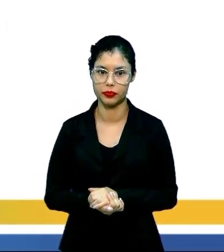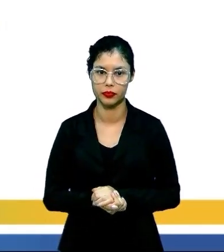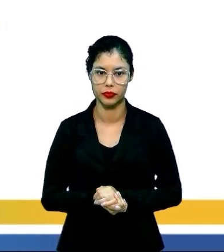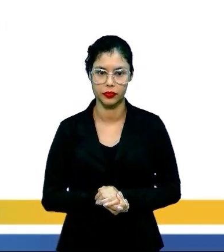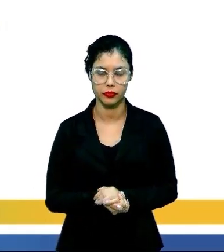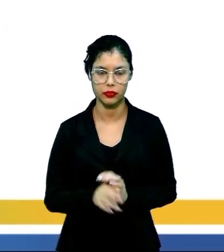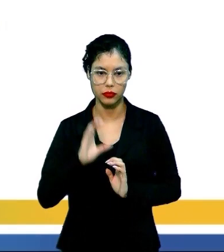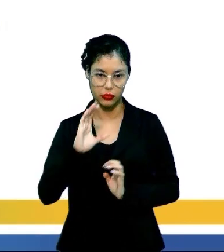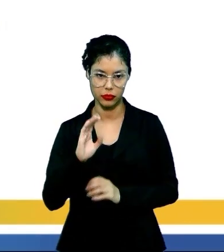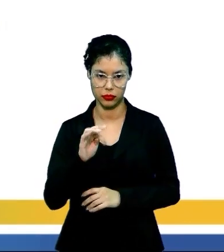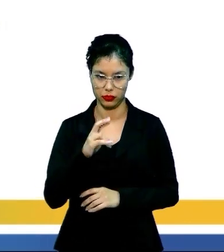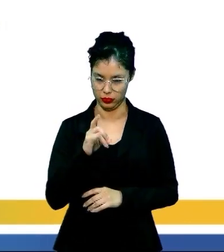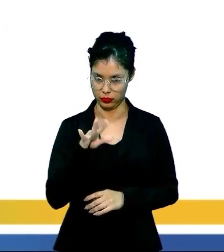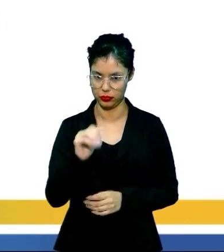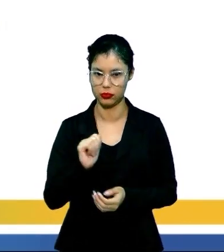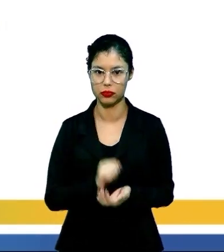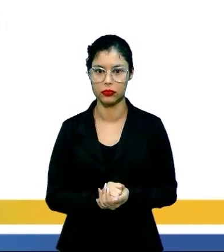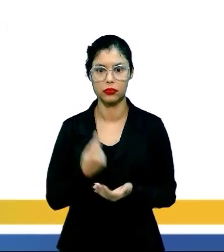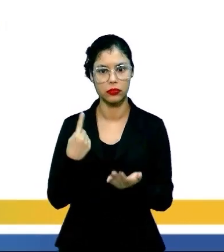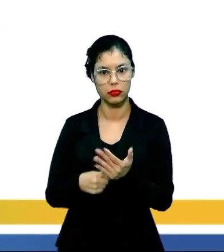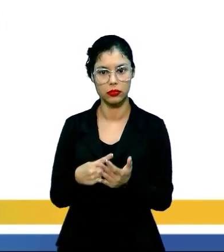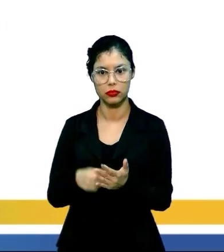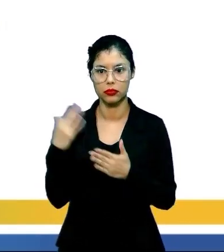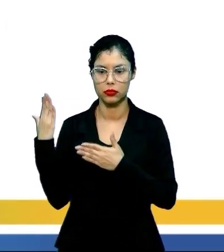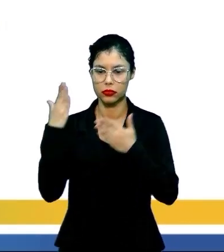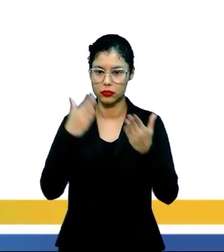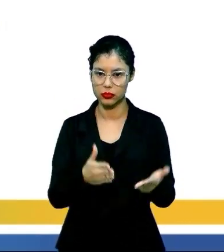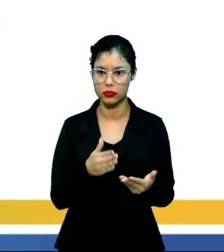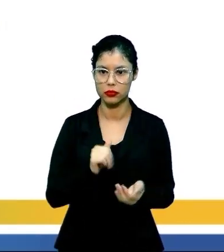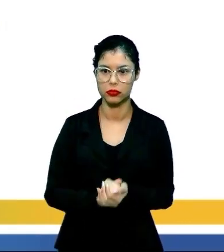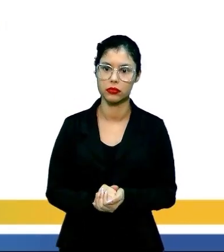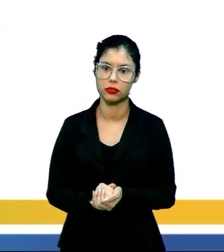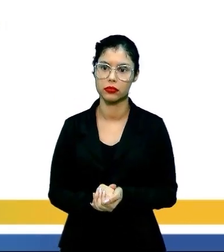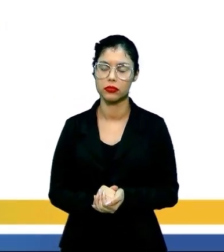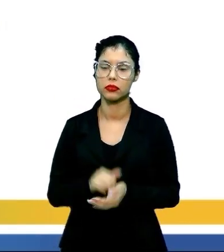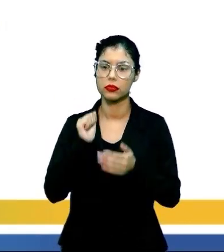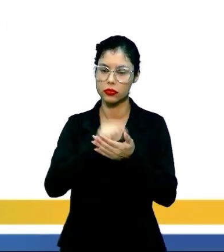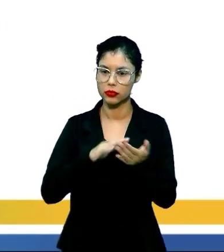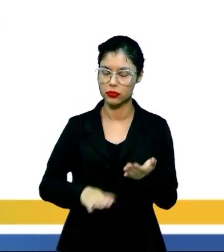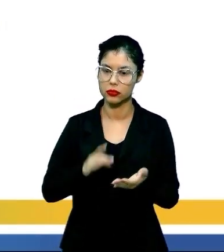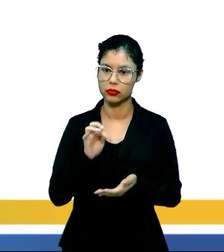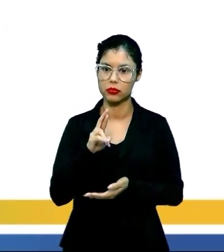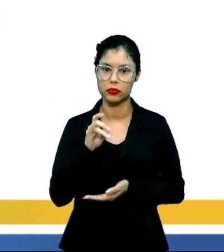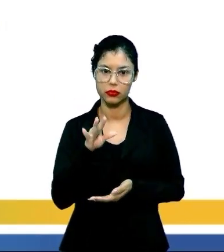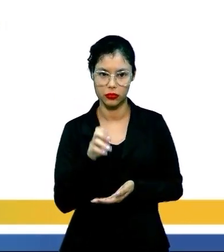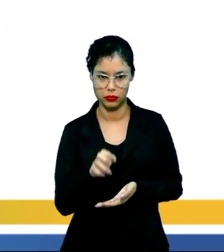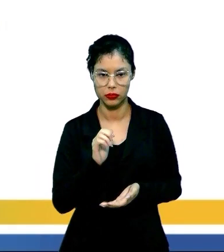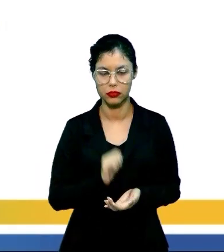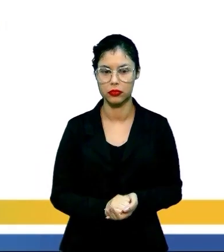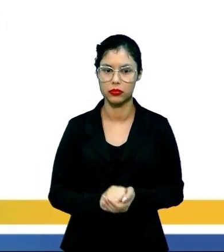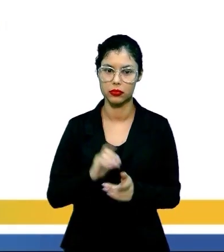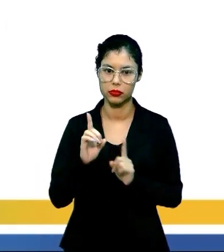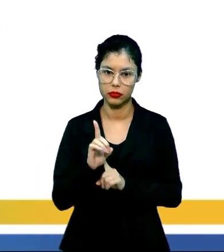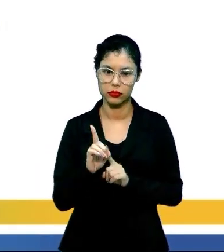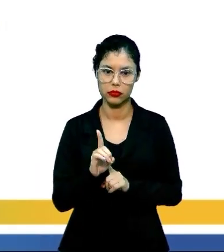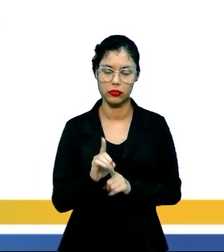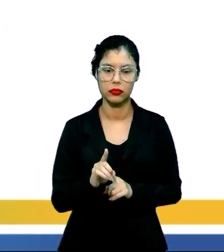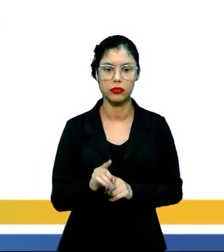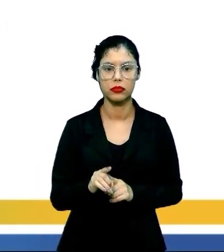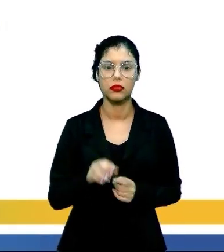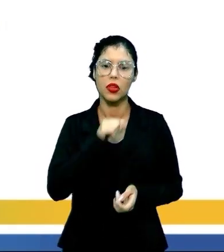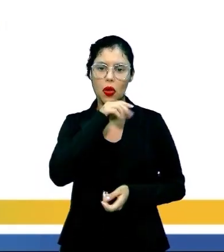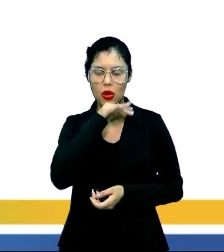social. C. Extenuação condicionada a uma rotina de tarefas degradantes. D.